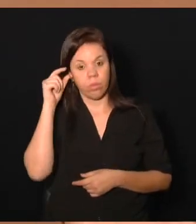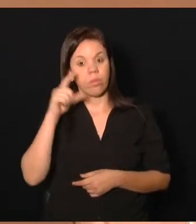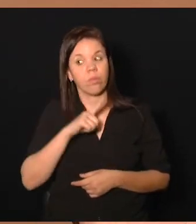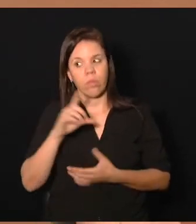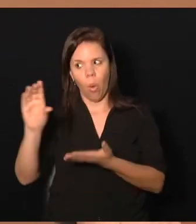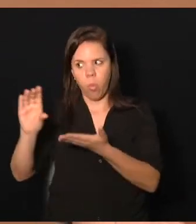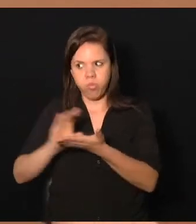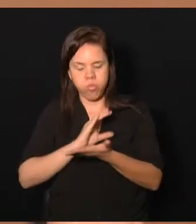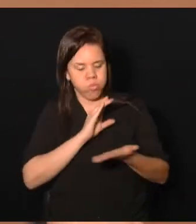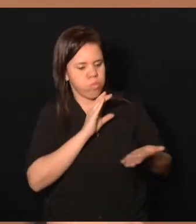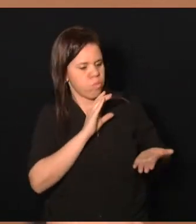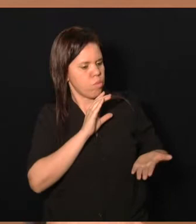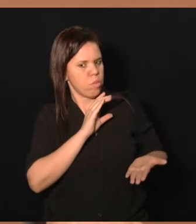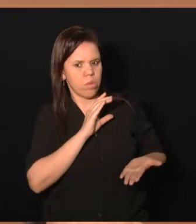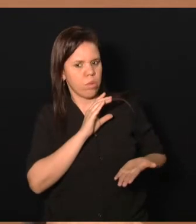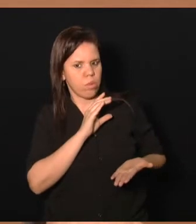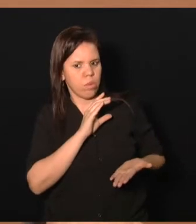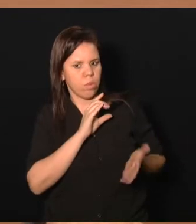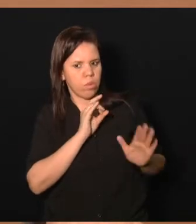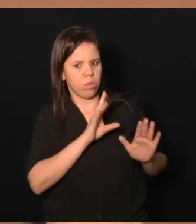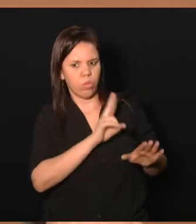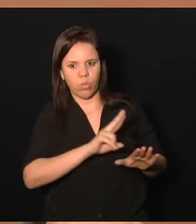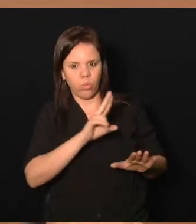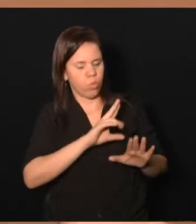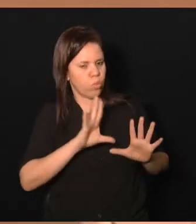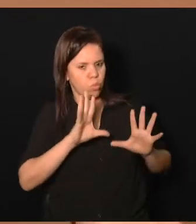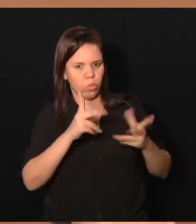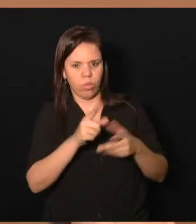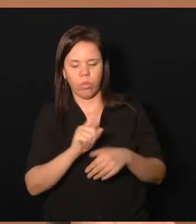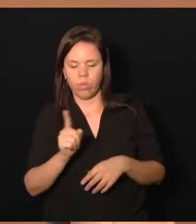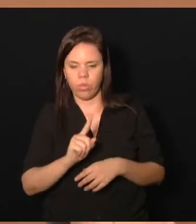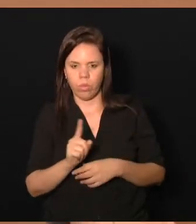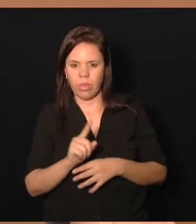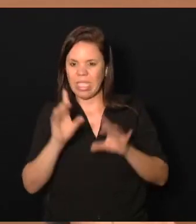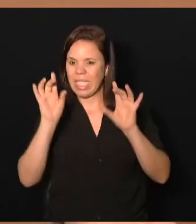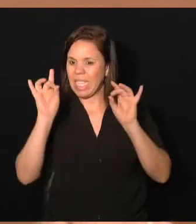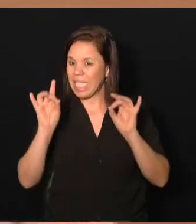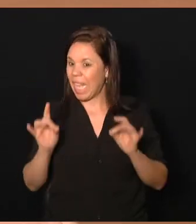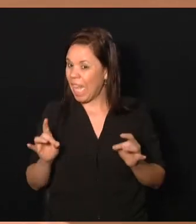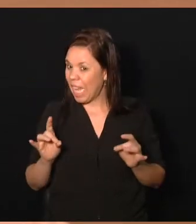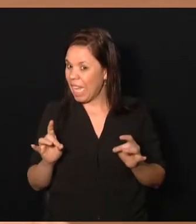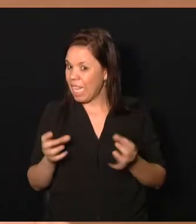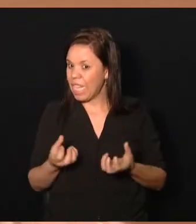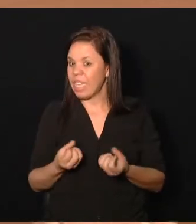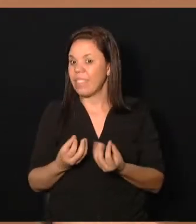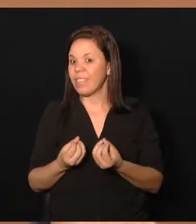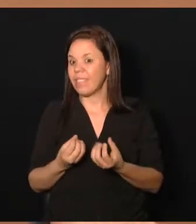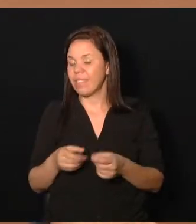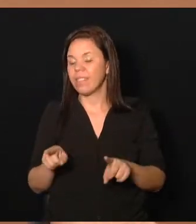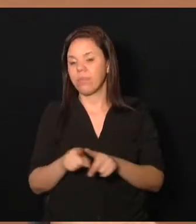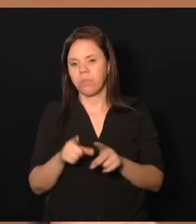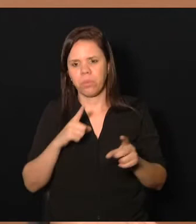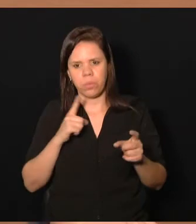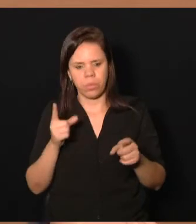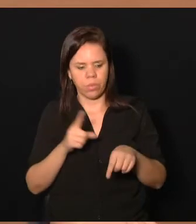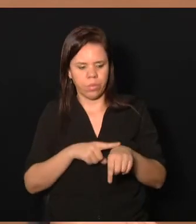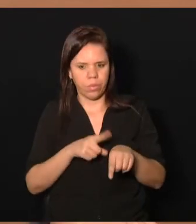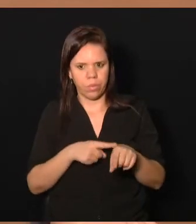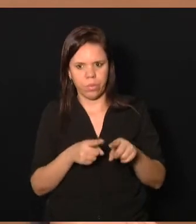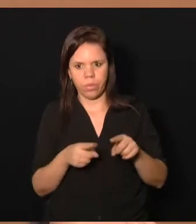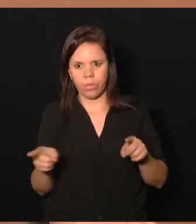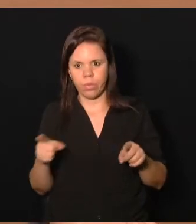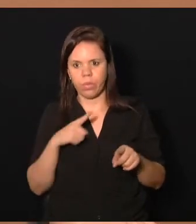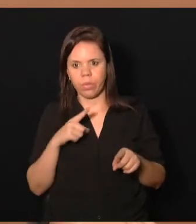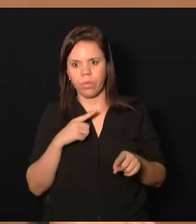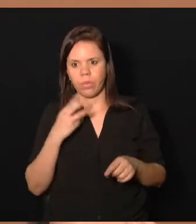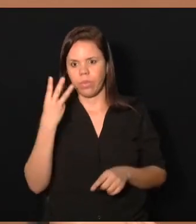veio não será necessário a utilização de todo. E com um detalhe também, nós tínhamos uma previsão X, nós estamos